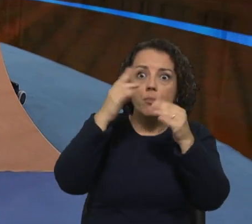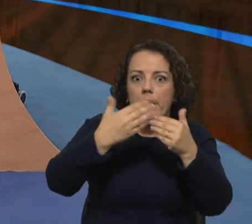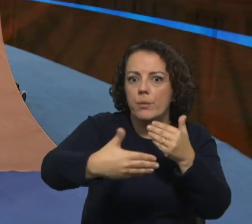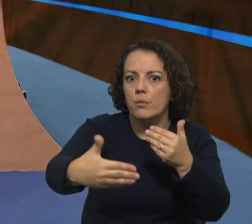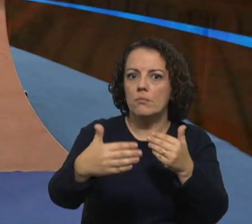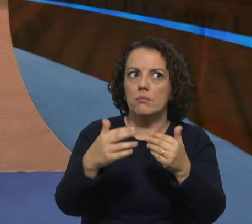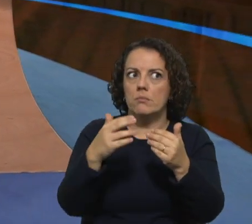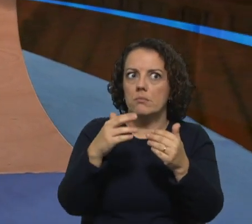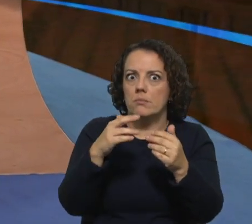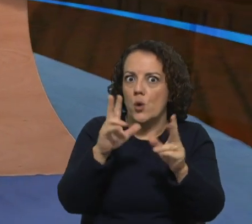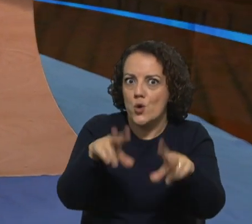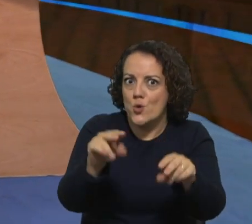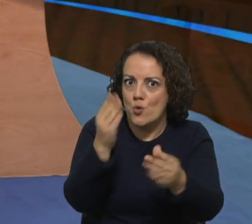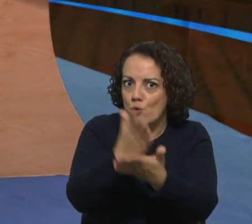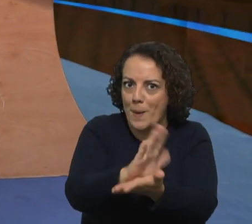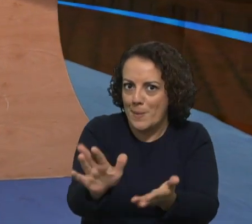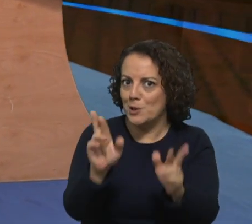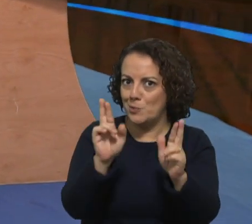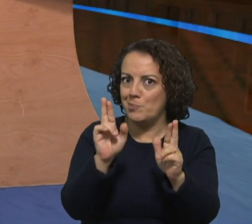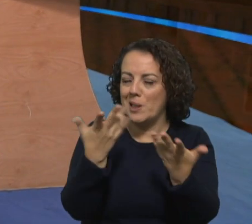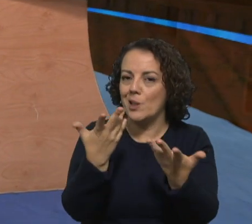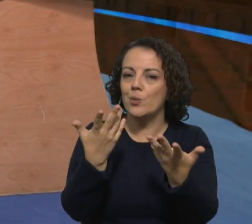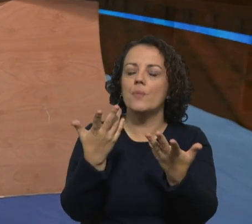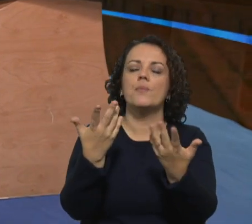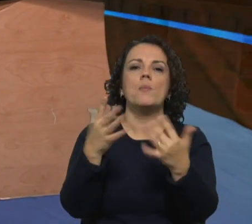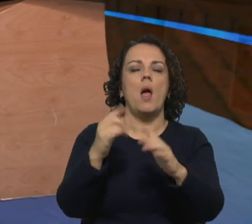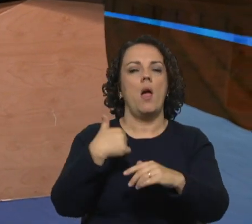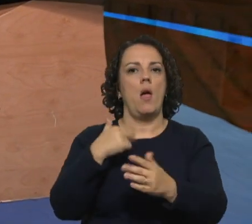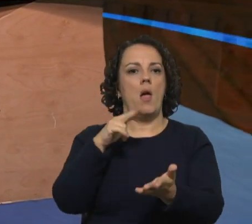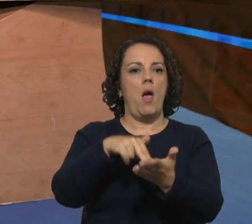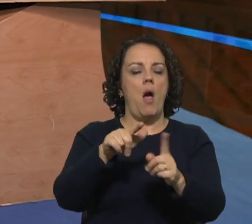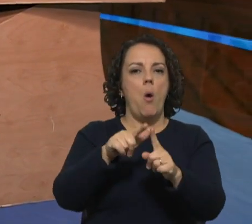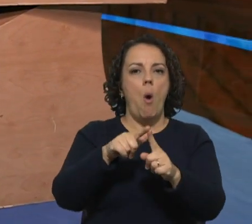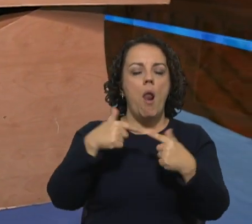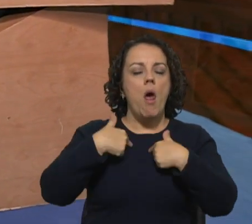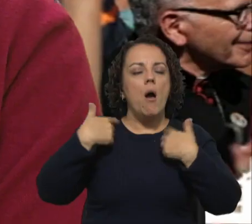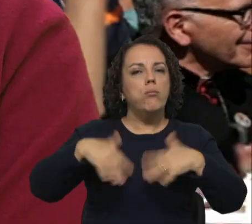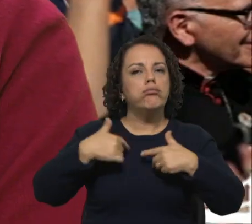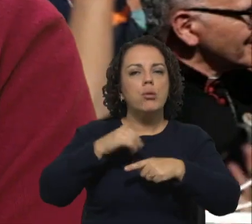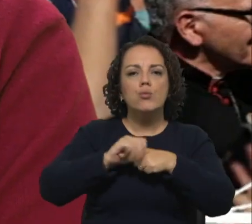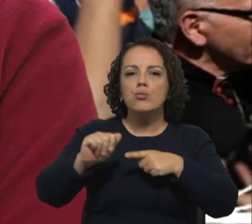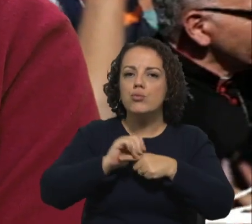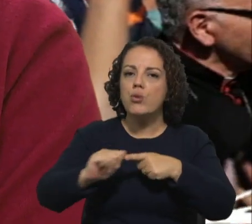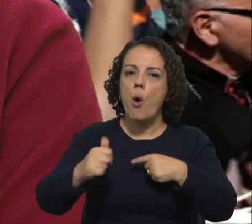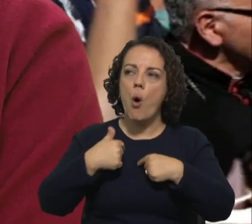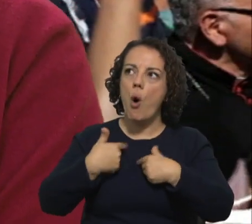mesmos motivos, e de facto eu senti que foi um privilégio único poder estar ali e tentar contar da